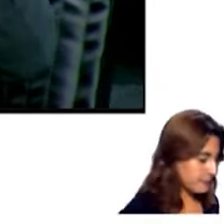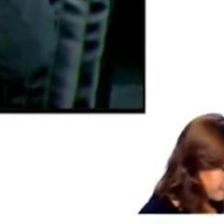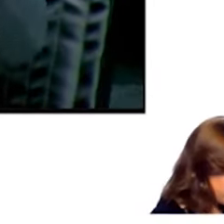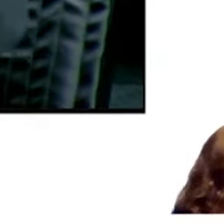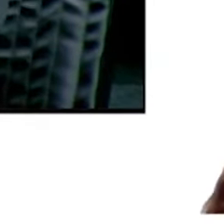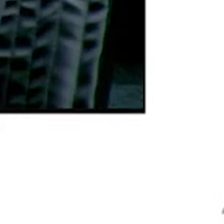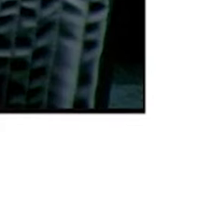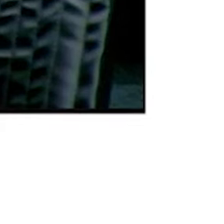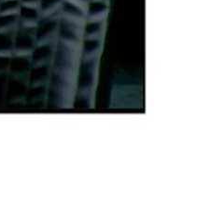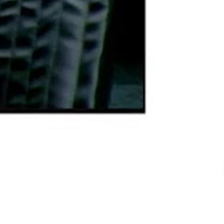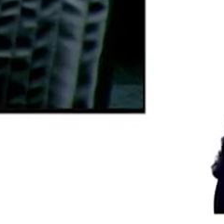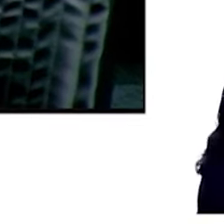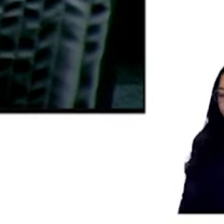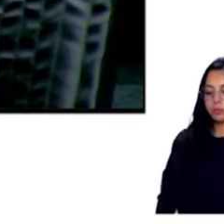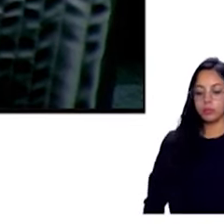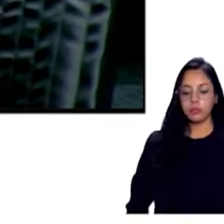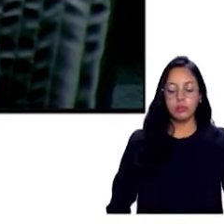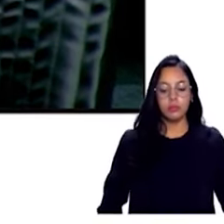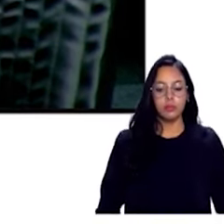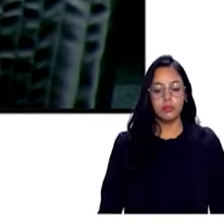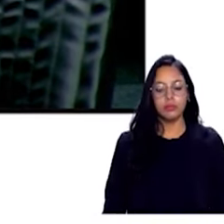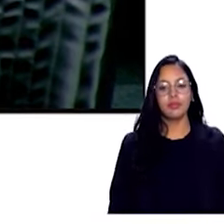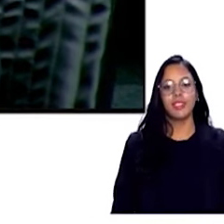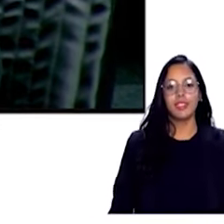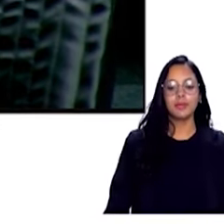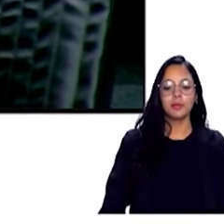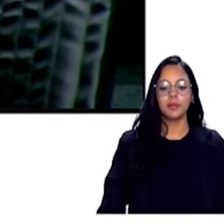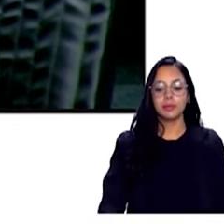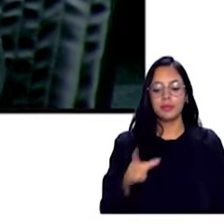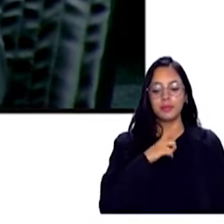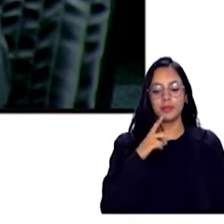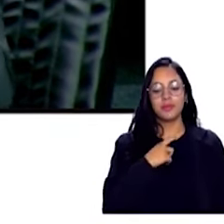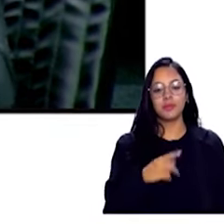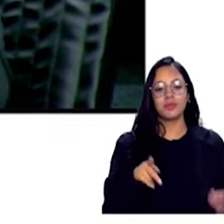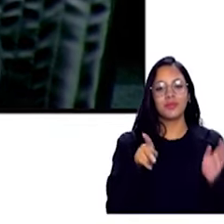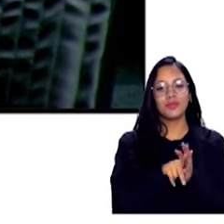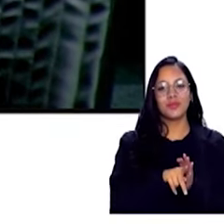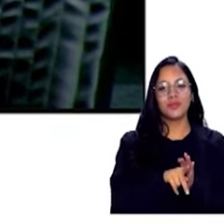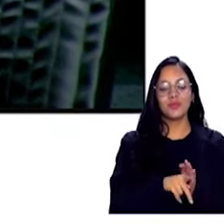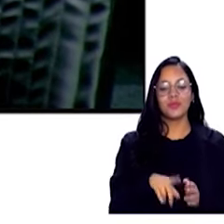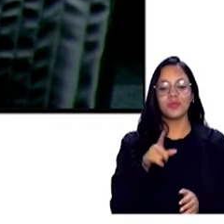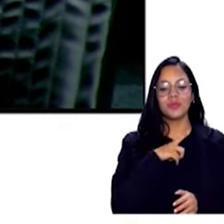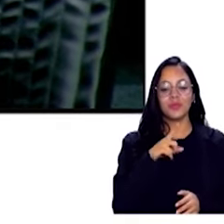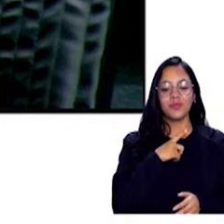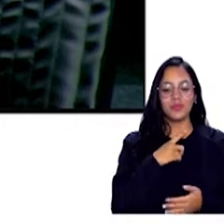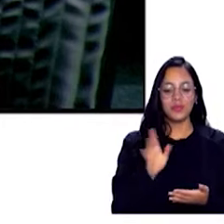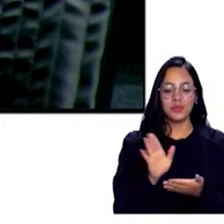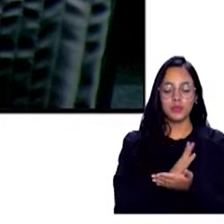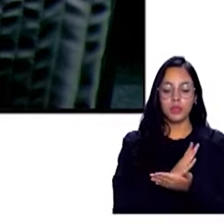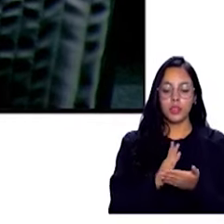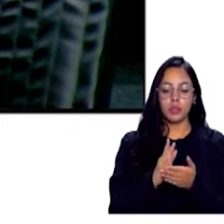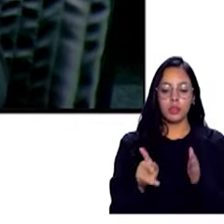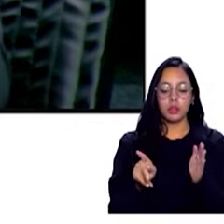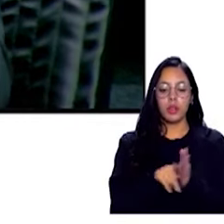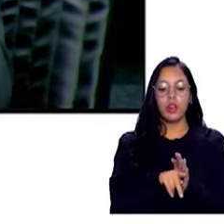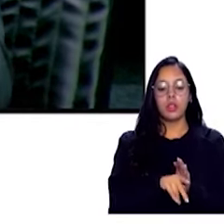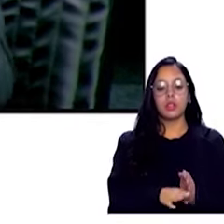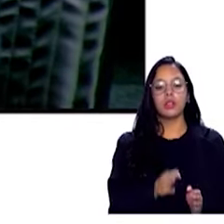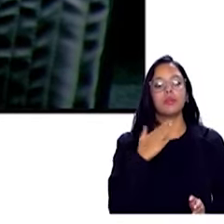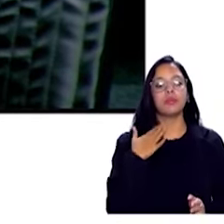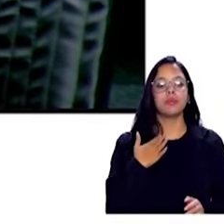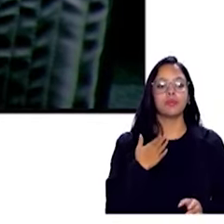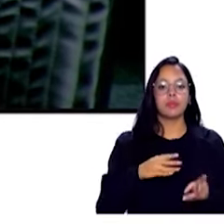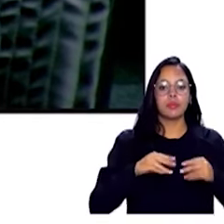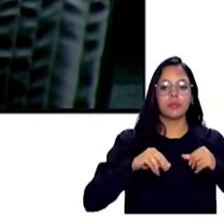da da da brincadeira na hora lá da praia Quem sabe a gente V criar um banco de areia esse Banco de Areia vai